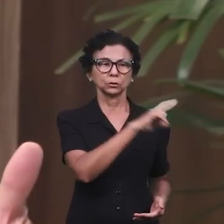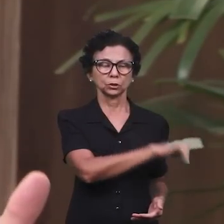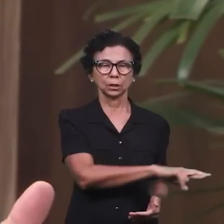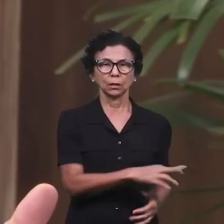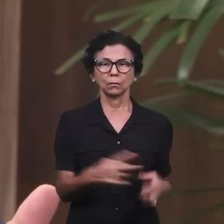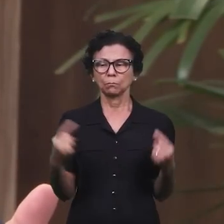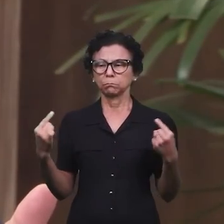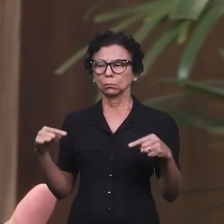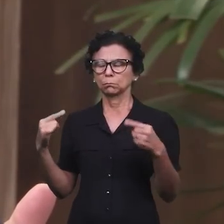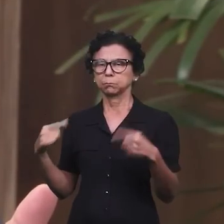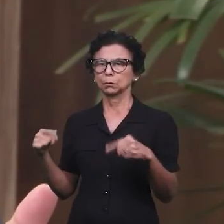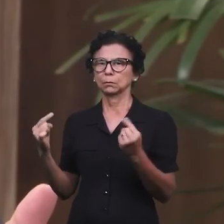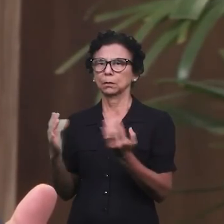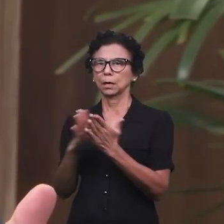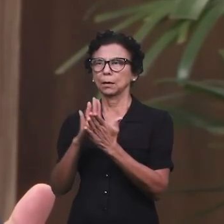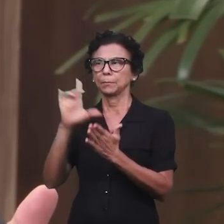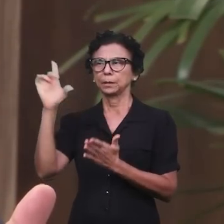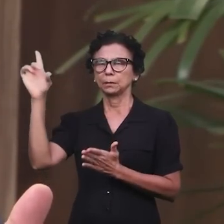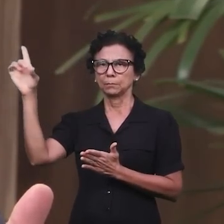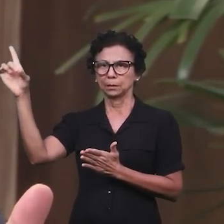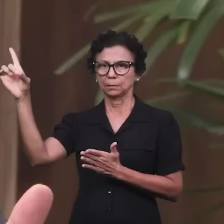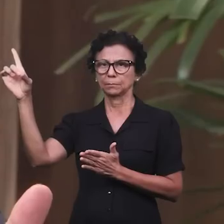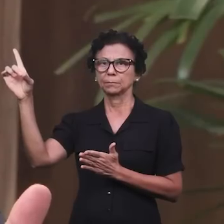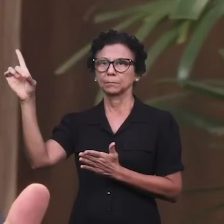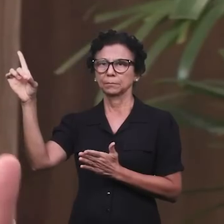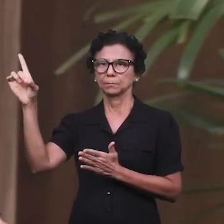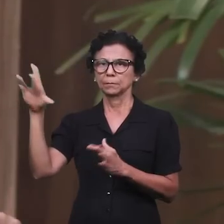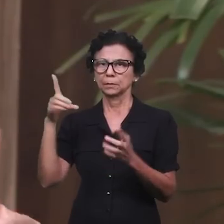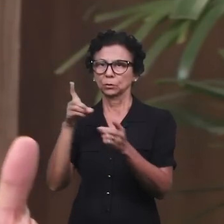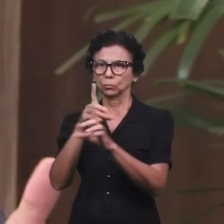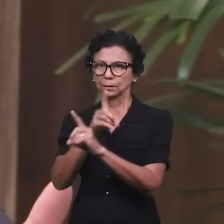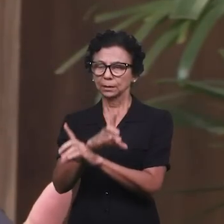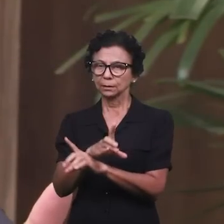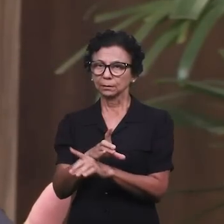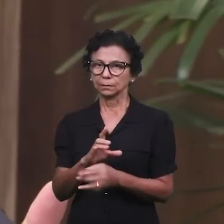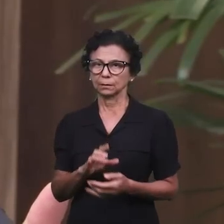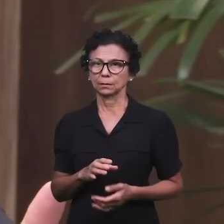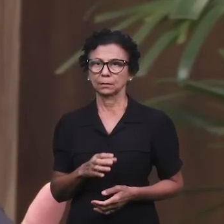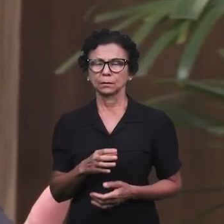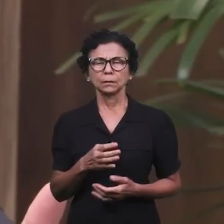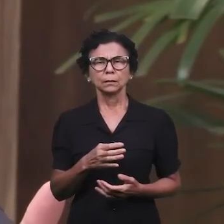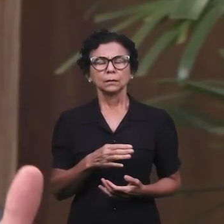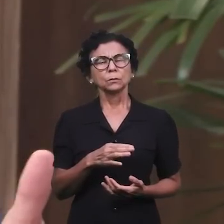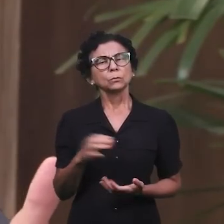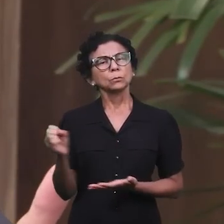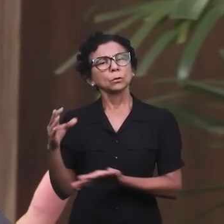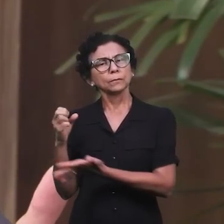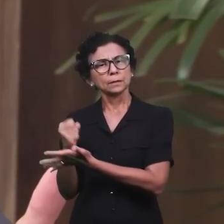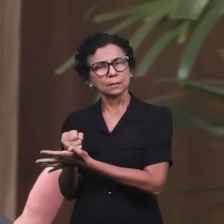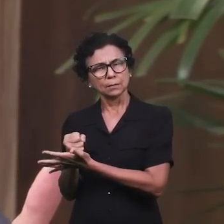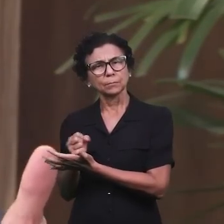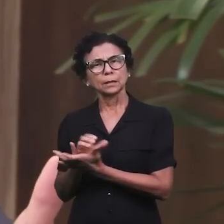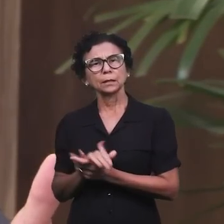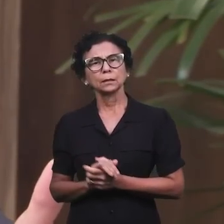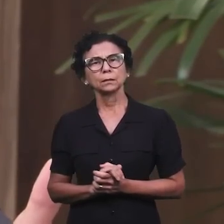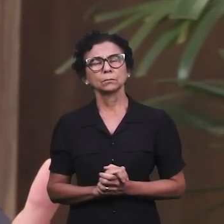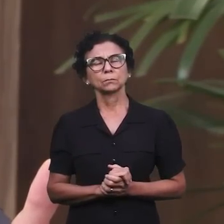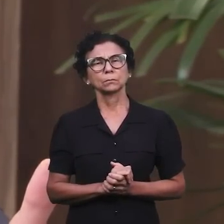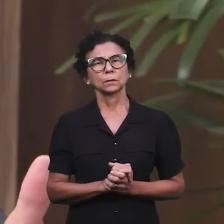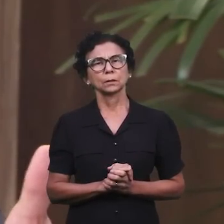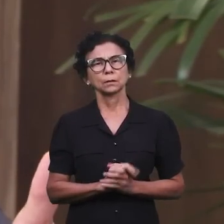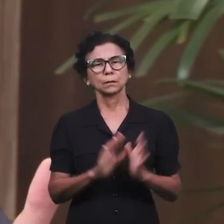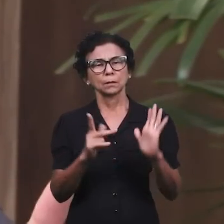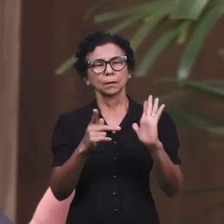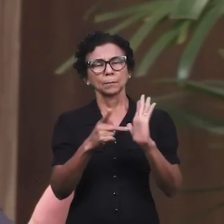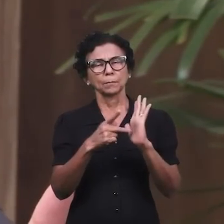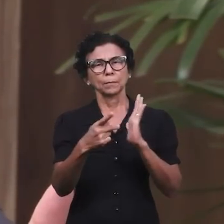foi sempre um ataque à palavra. Nós vemos isso no Novo Testamento, a parábola do rico